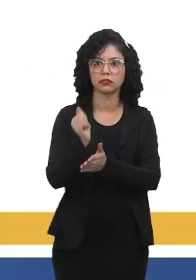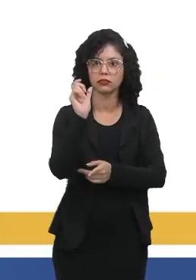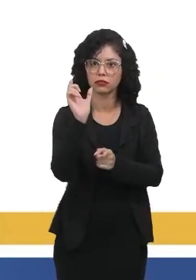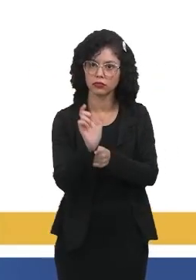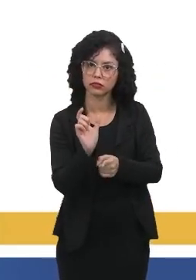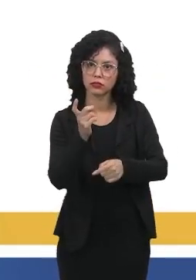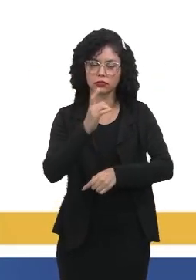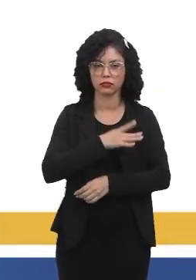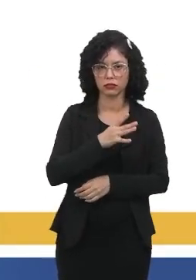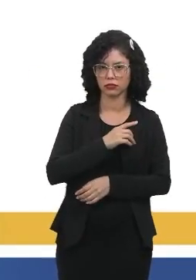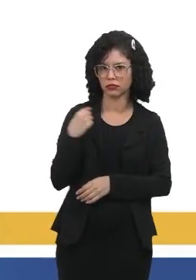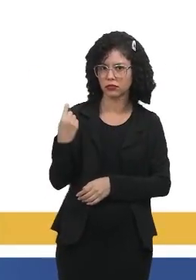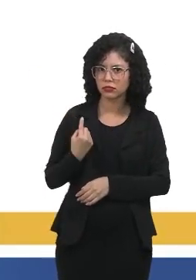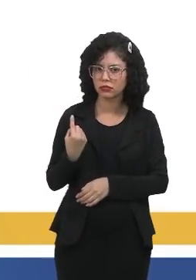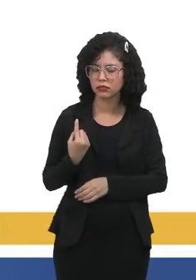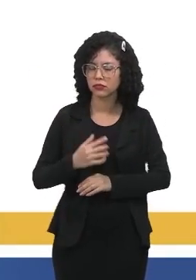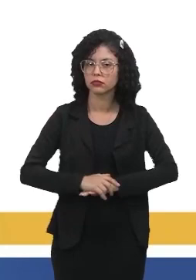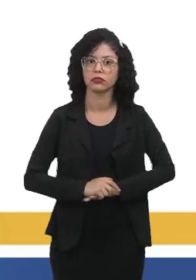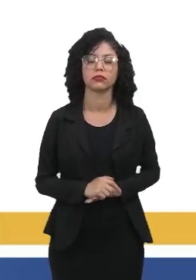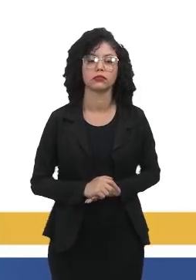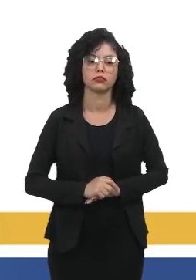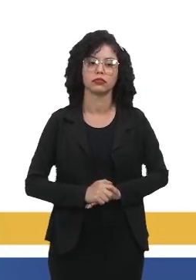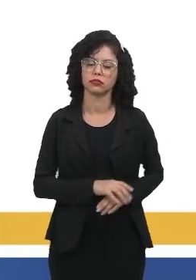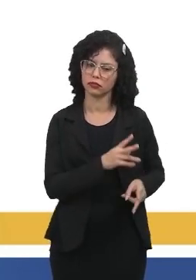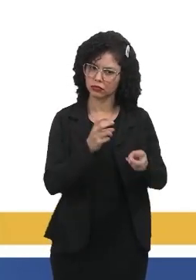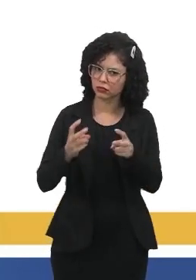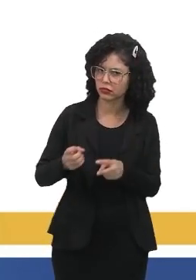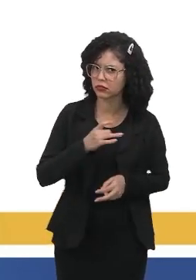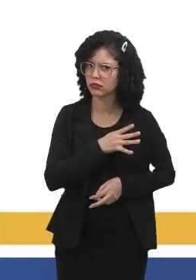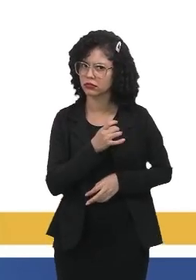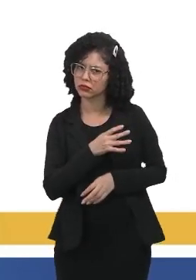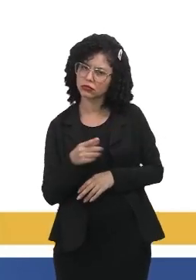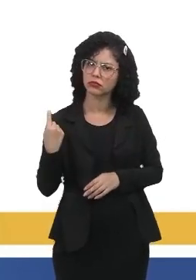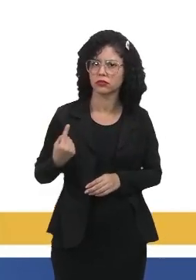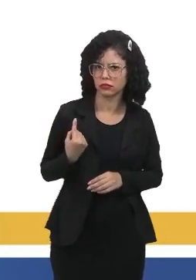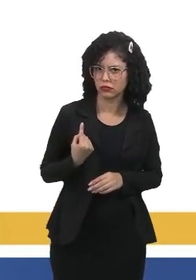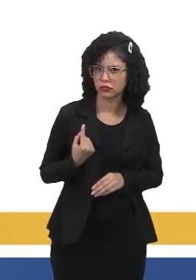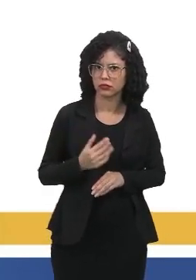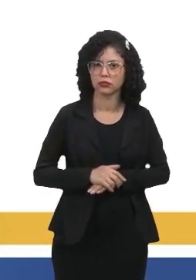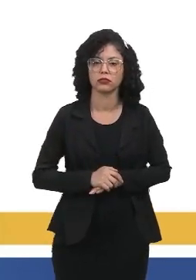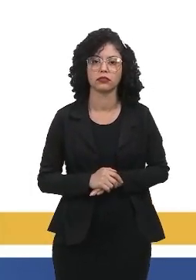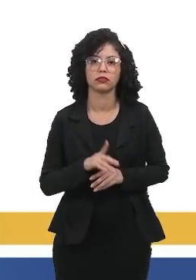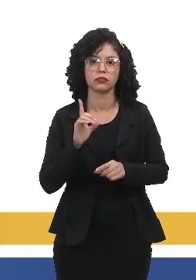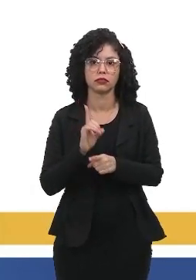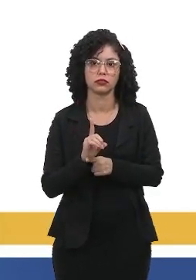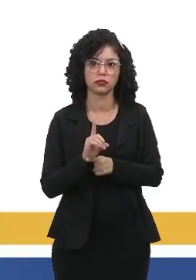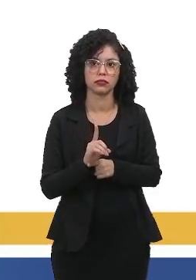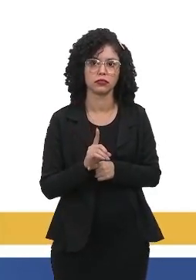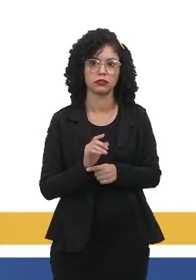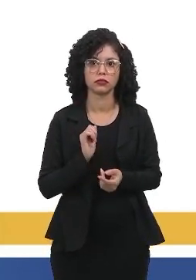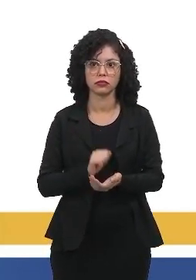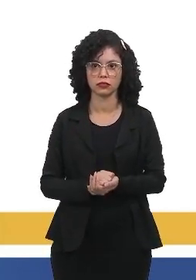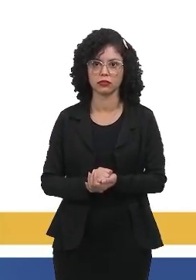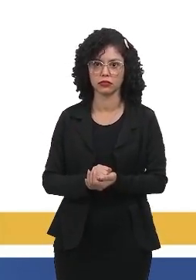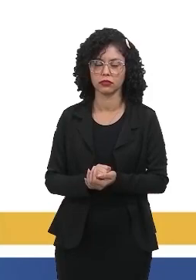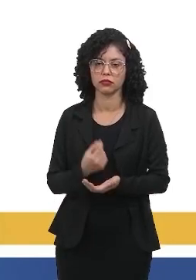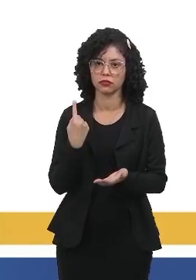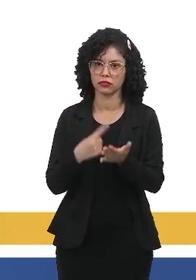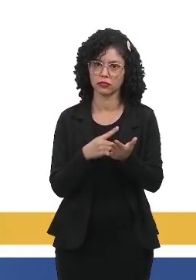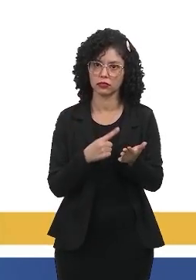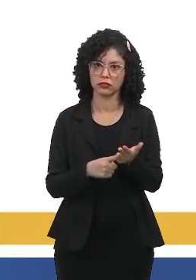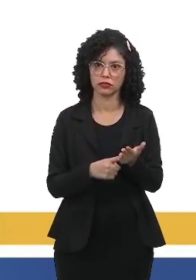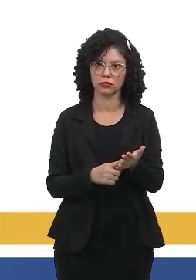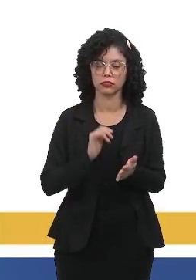pela palavra o medo da Solidão a gente percebe Pessoal esse medo da Solidão aí letra D confirma a